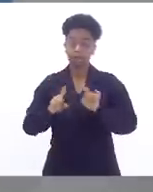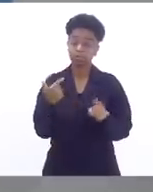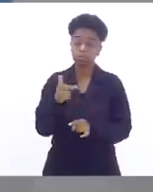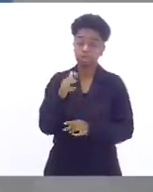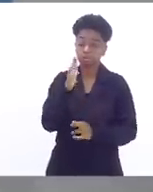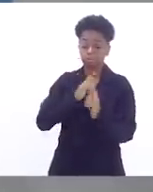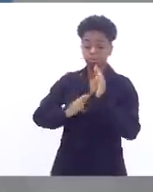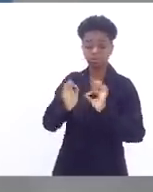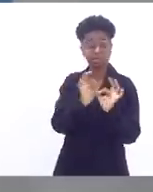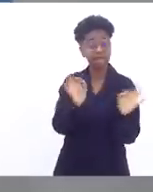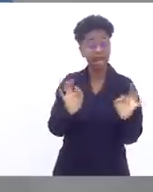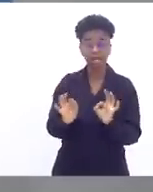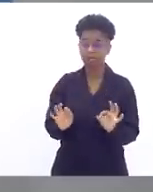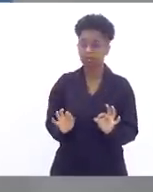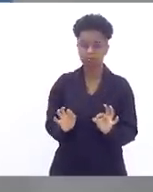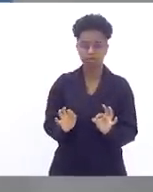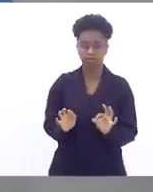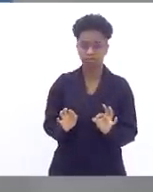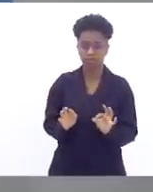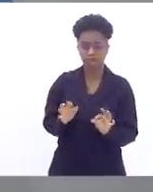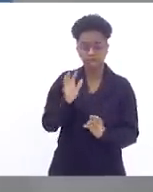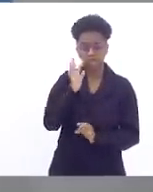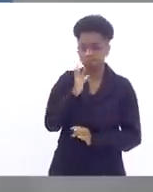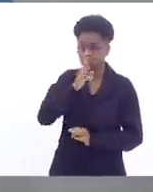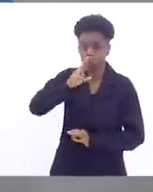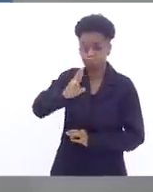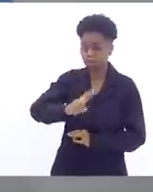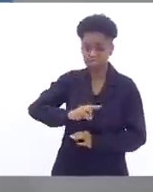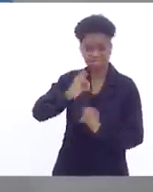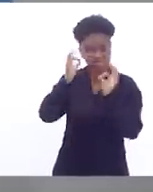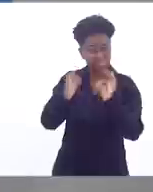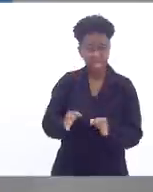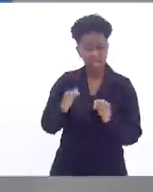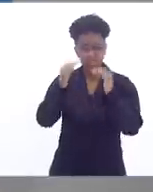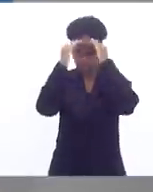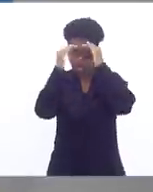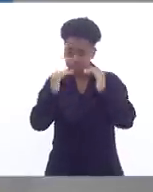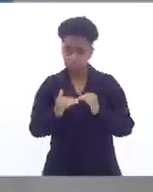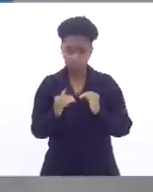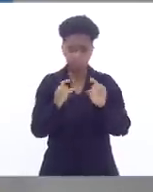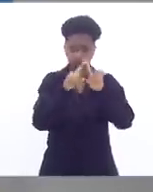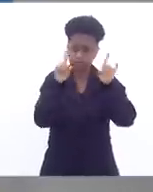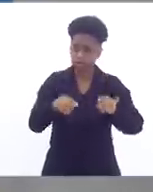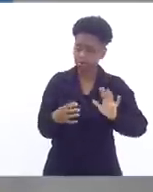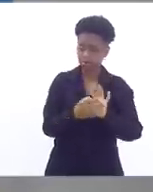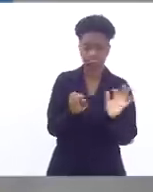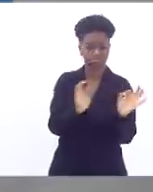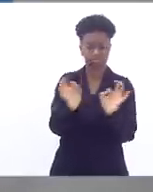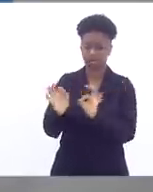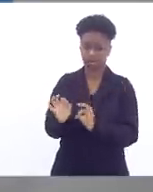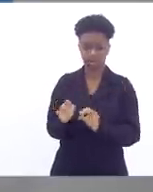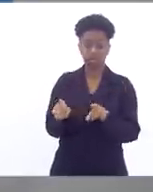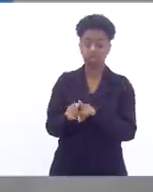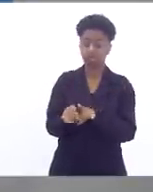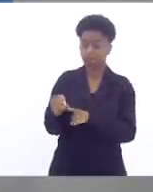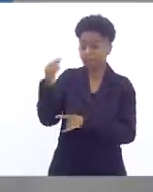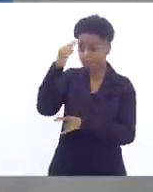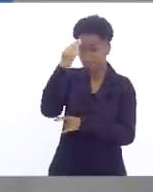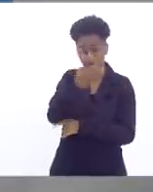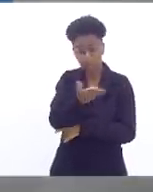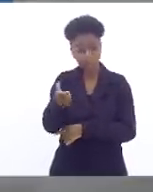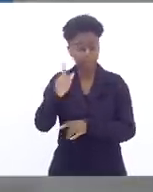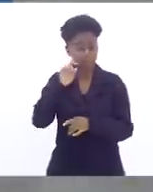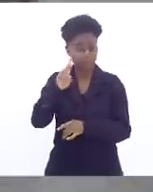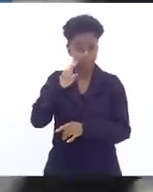que seja uma resposta adequada e respeitosa ao servidor público e memória daquele servidor que